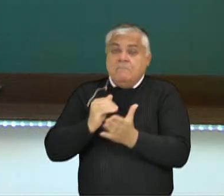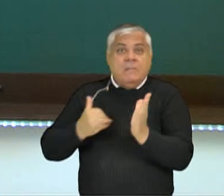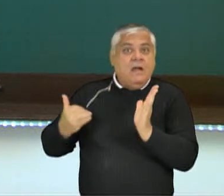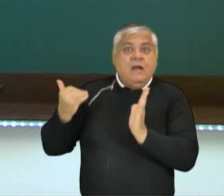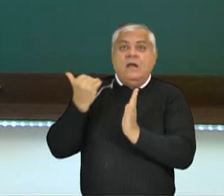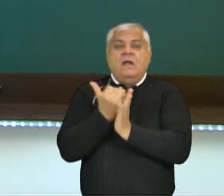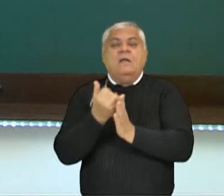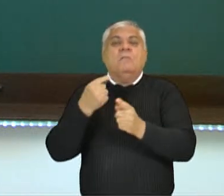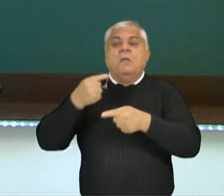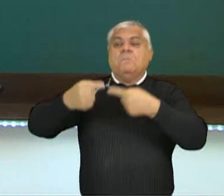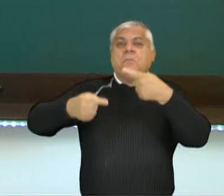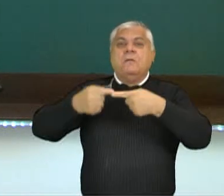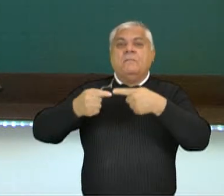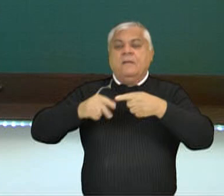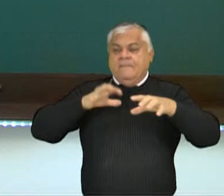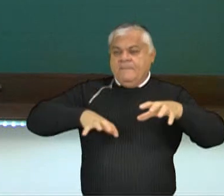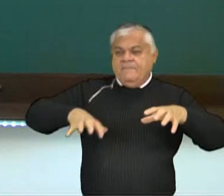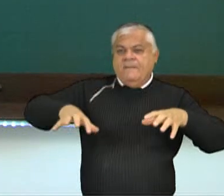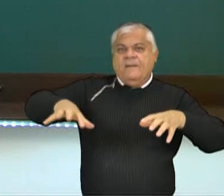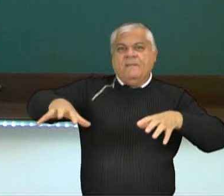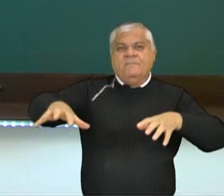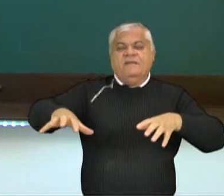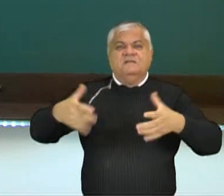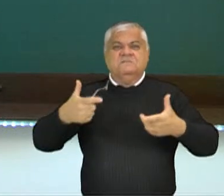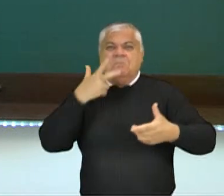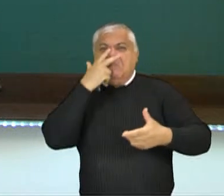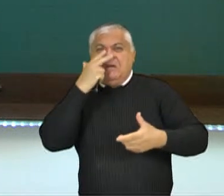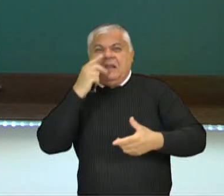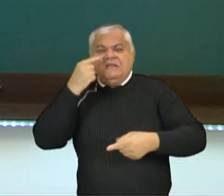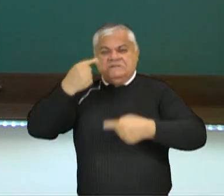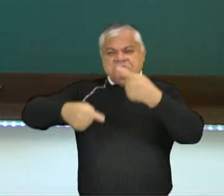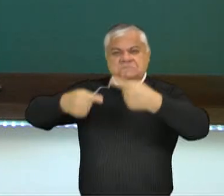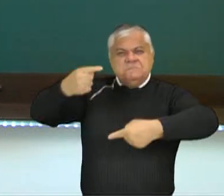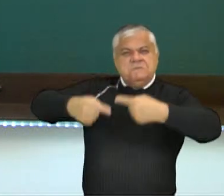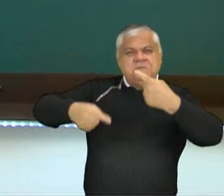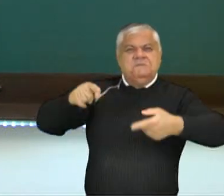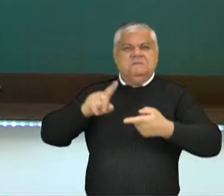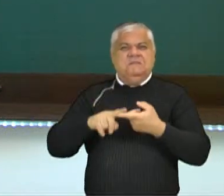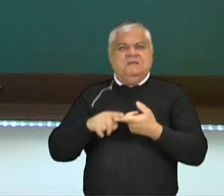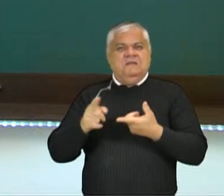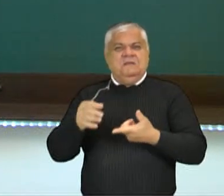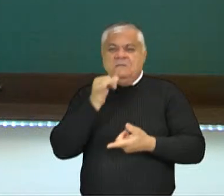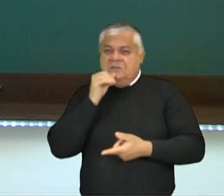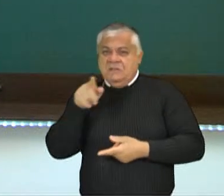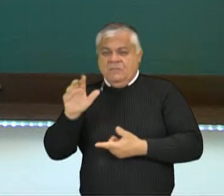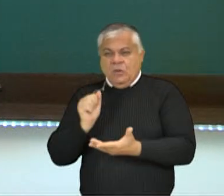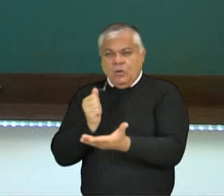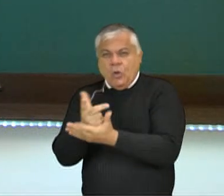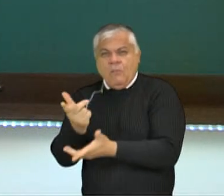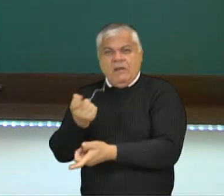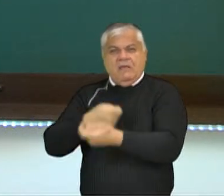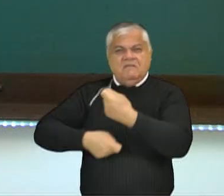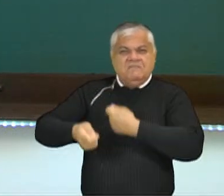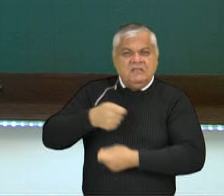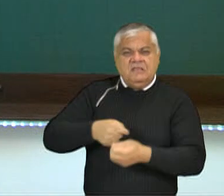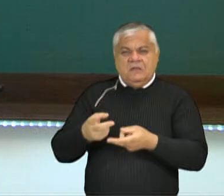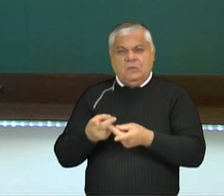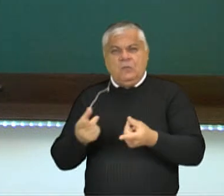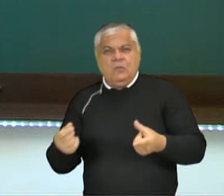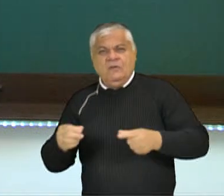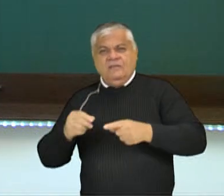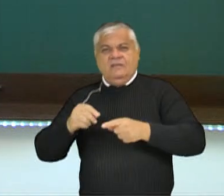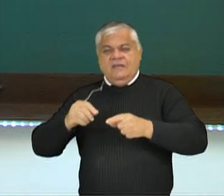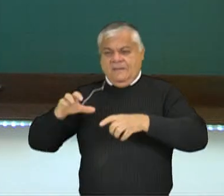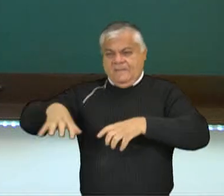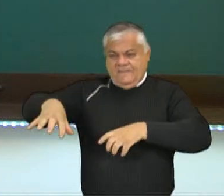de território, né? Você pode fazer, comercializar o seu território, né? Comprar, vender território, pode definir